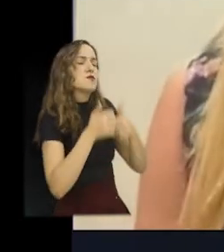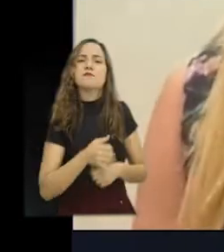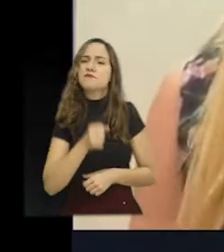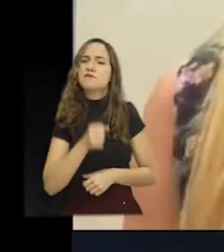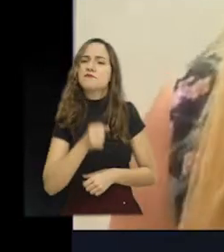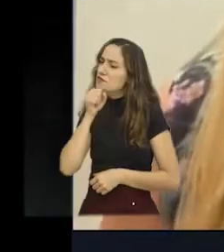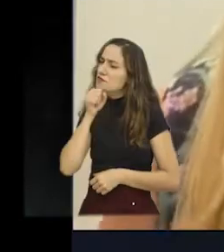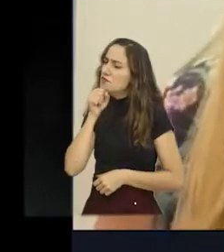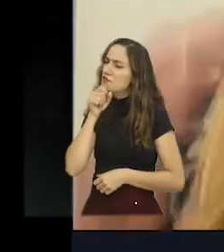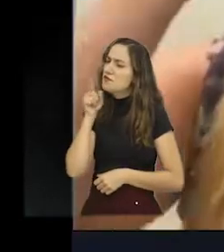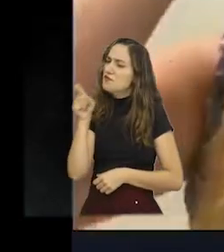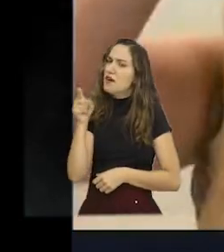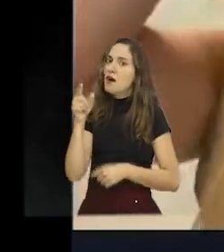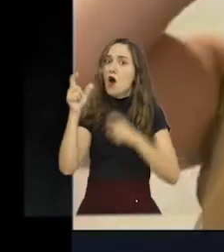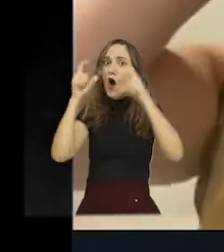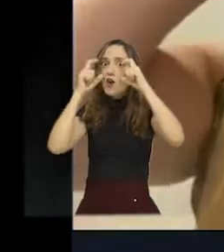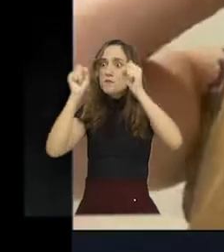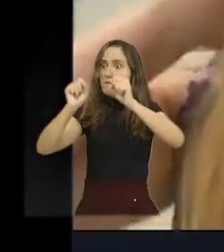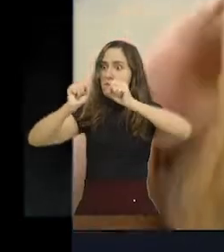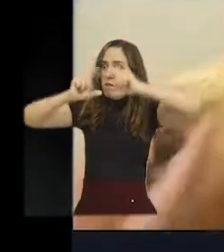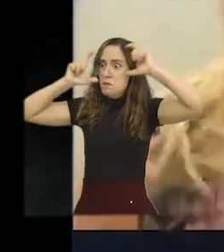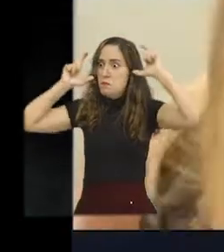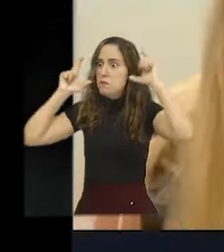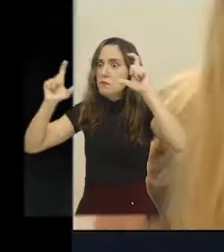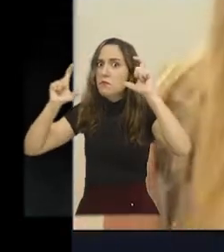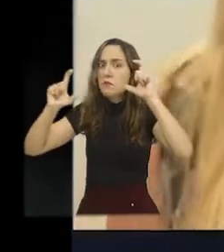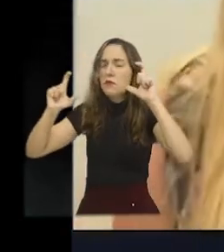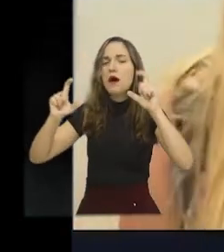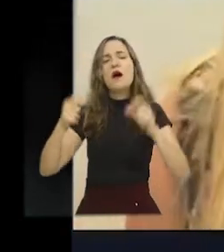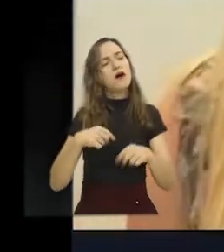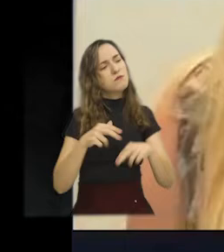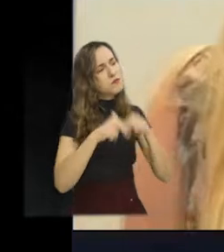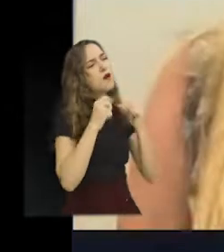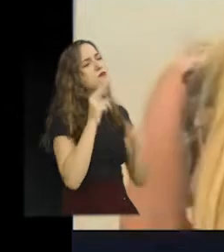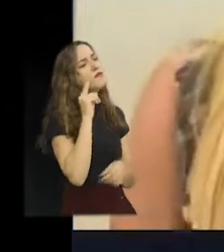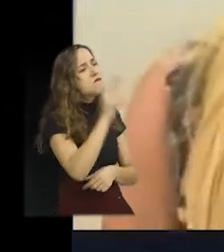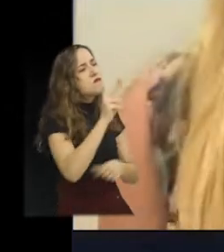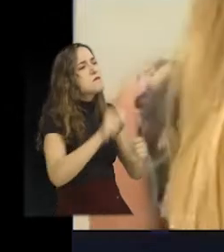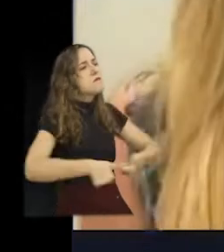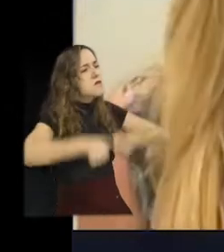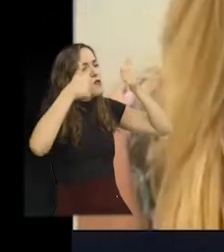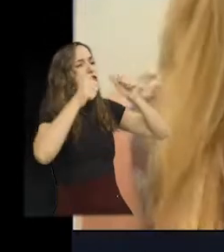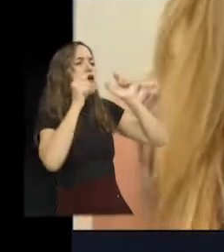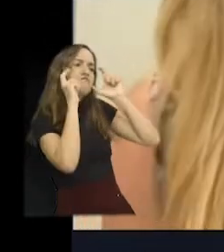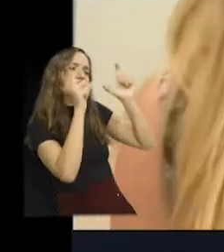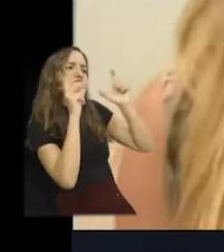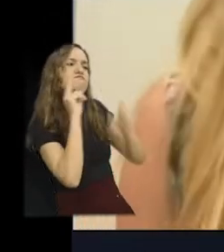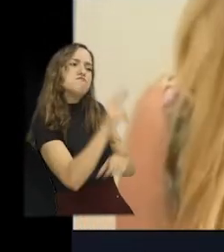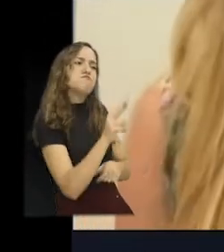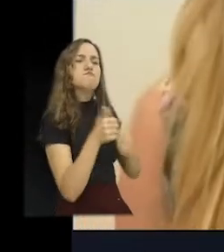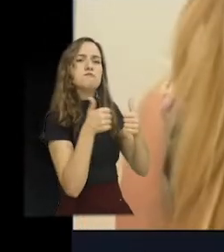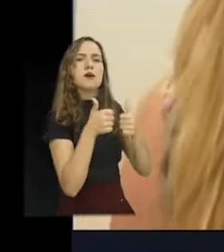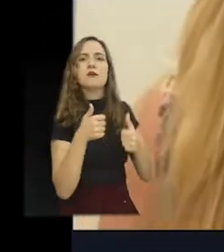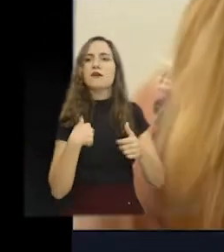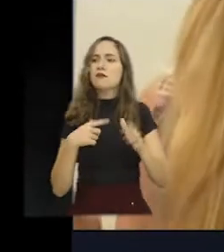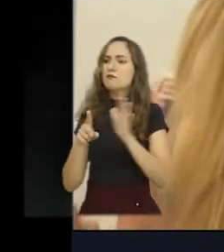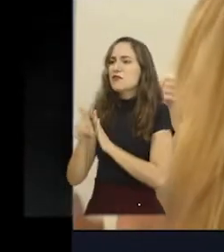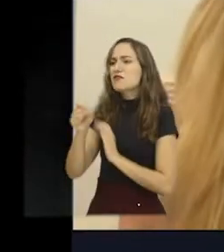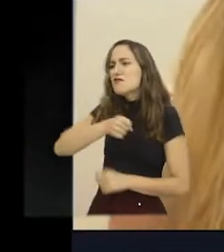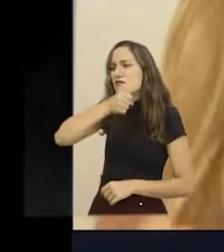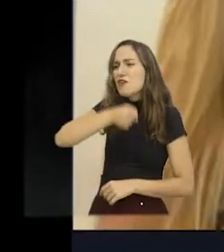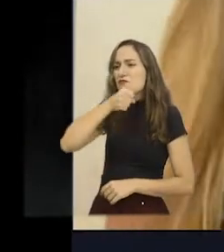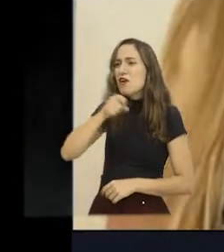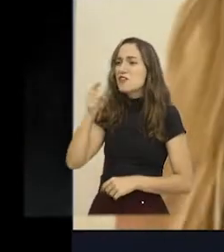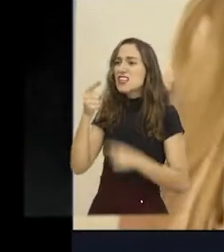netinha. Vovó, como você tem olhos grandes? É para te ver melhor, minha netinha.